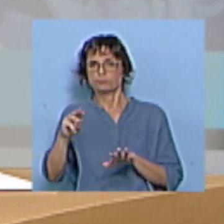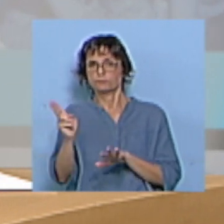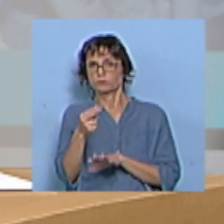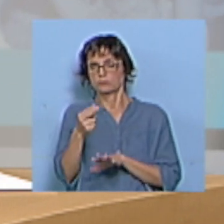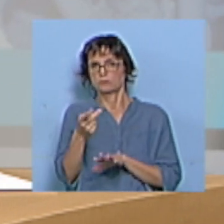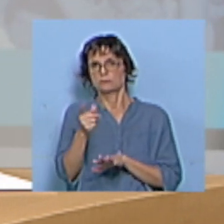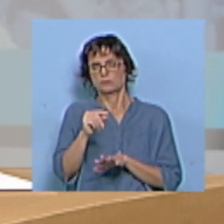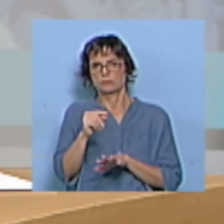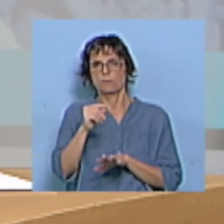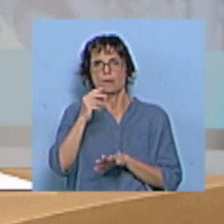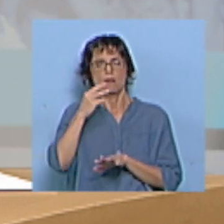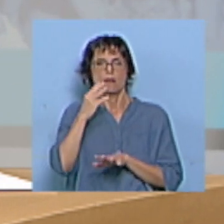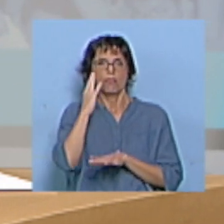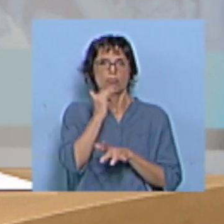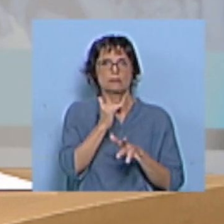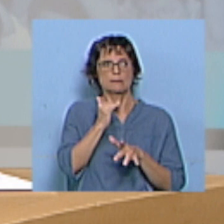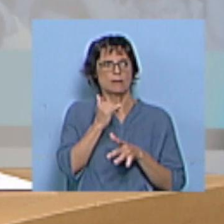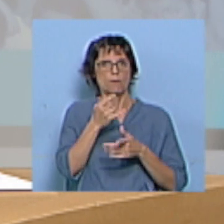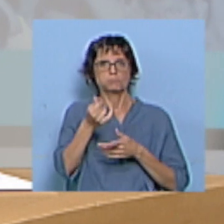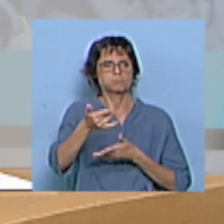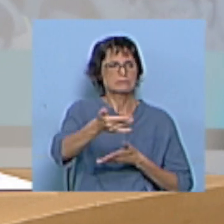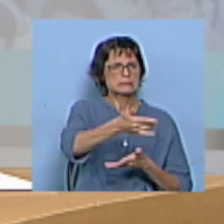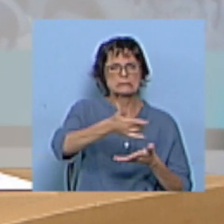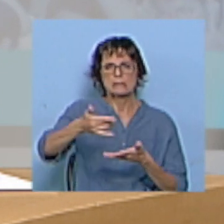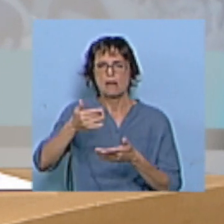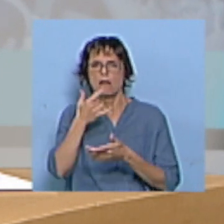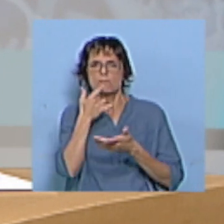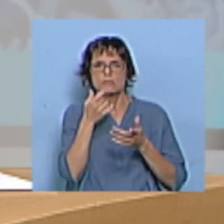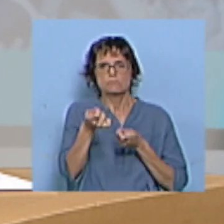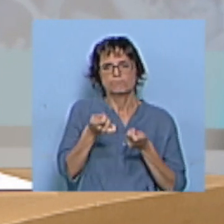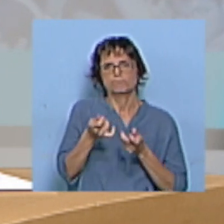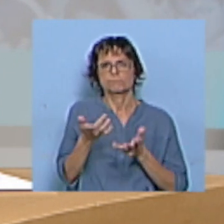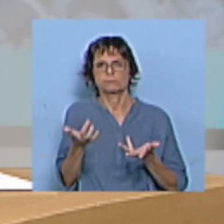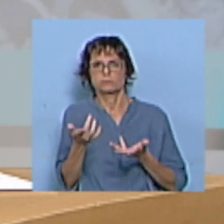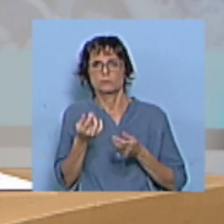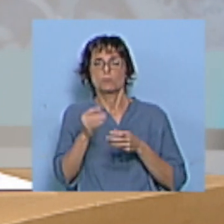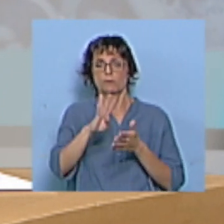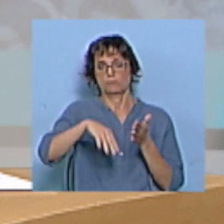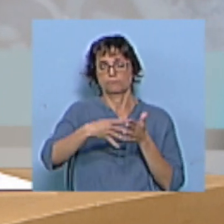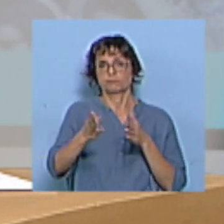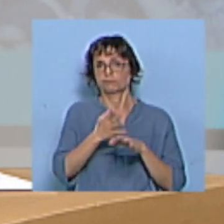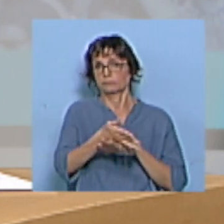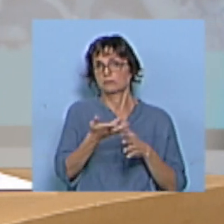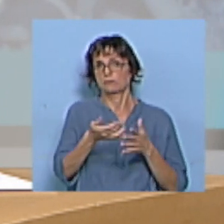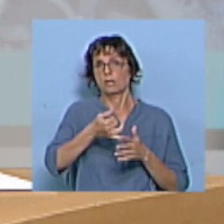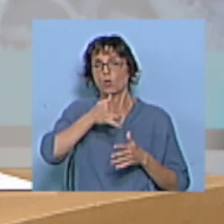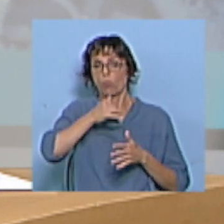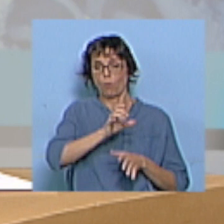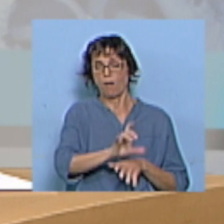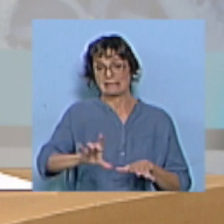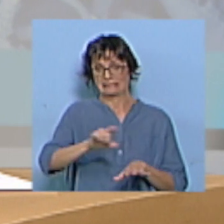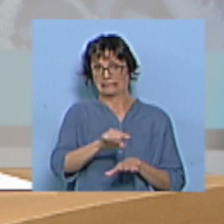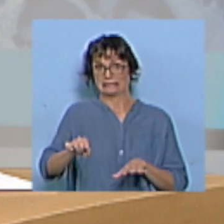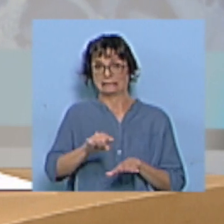todos disponíveis, ainda conseguimos compensar, por exemplo, com um plano específico para o Algarve, que não é um